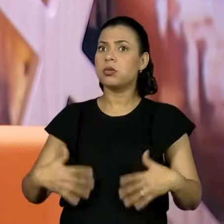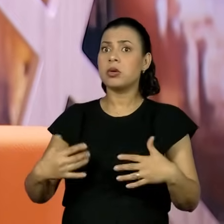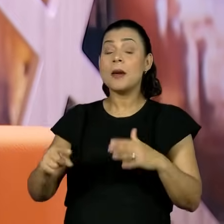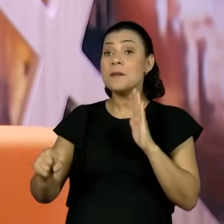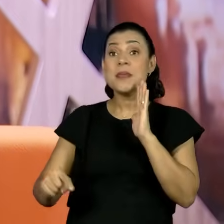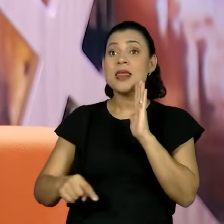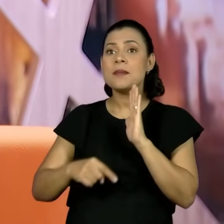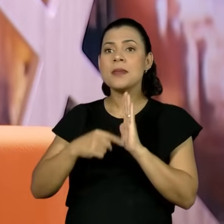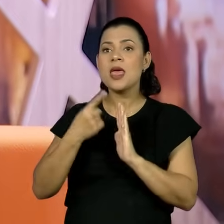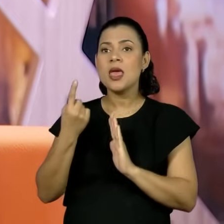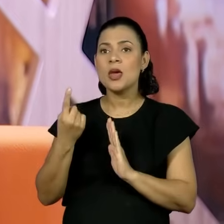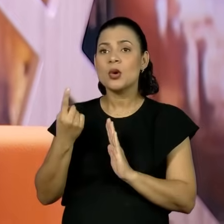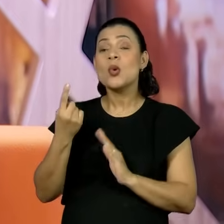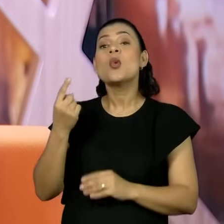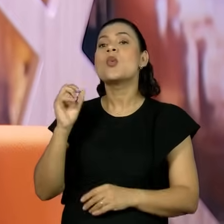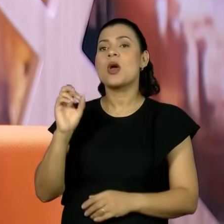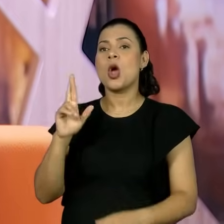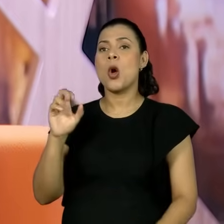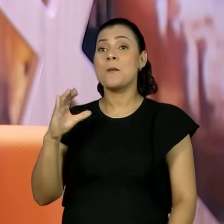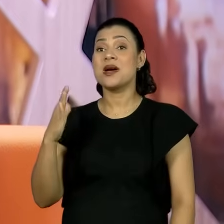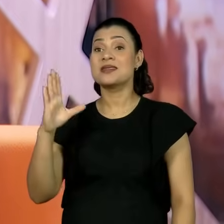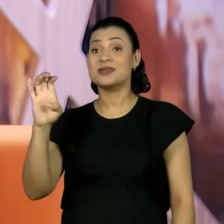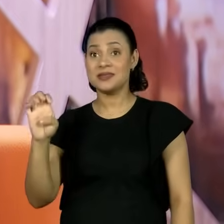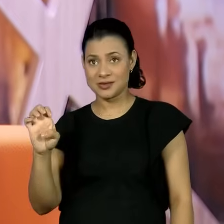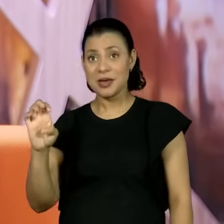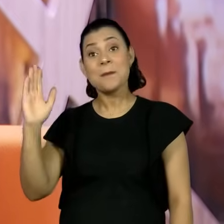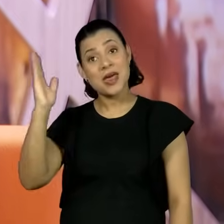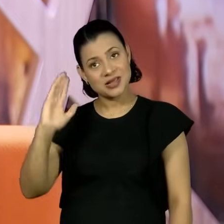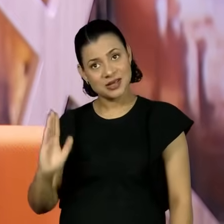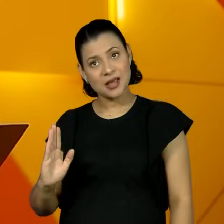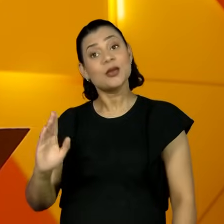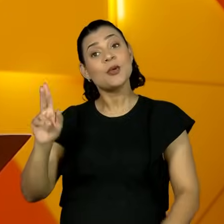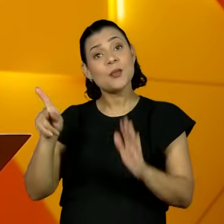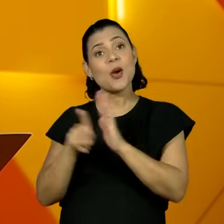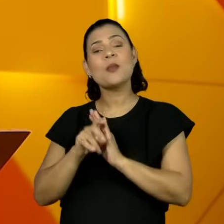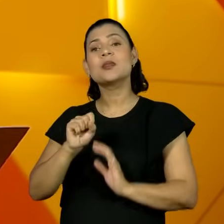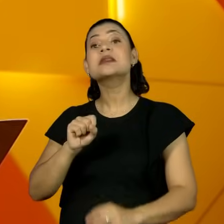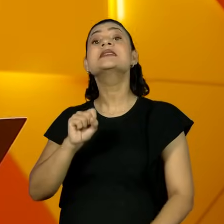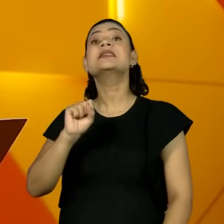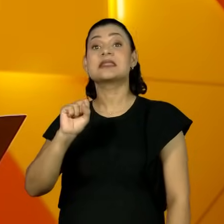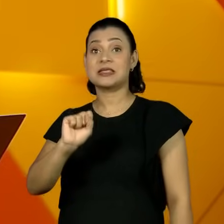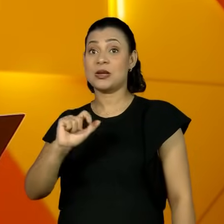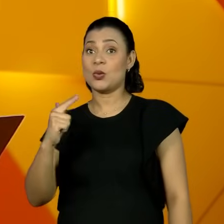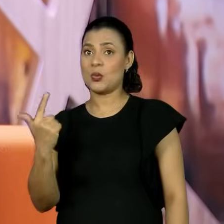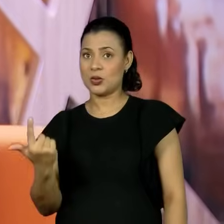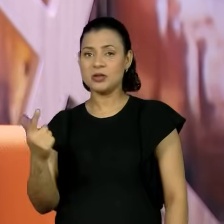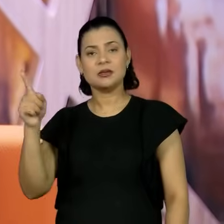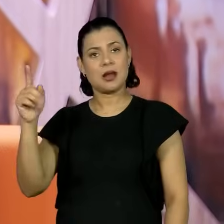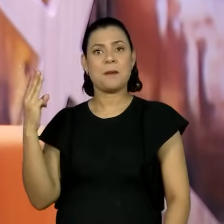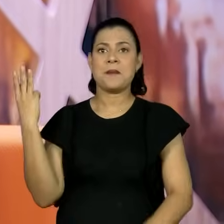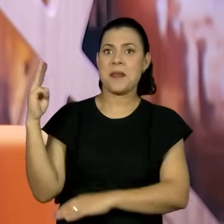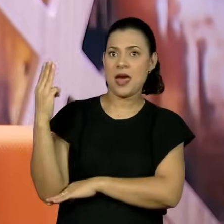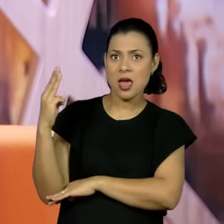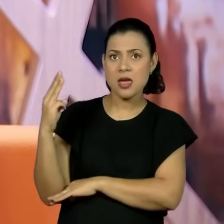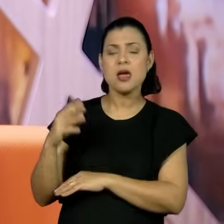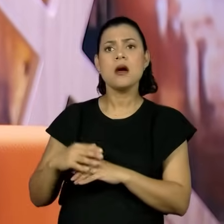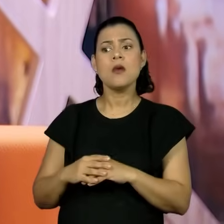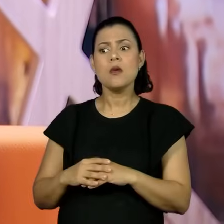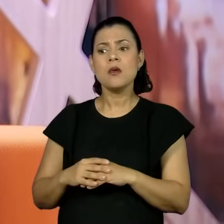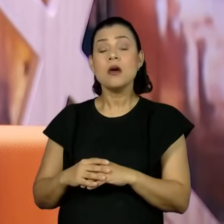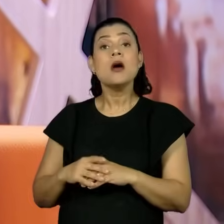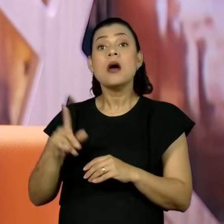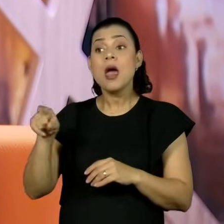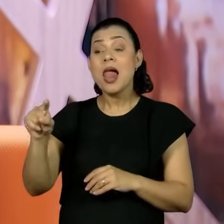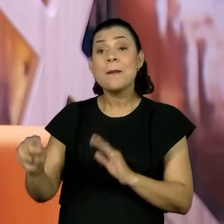foi escrito por uma mulher negra, uma conterrânea minha, inclusive, Sim, de São Úrsula. Luís do Maranhão, Úrsula, de Maria Firmina dos Reis, que,